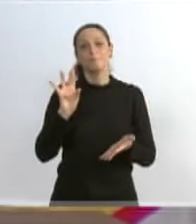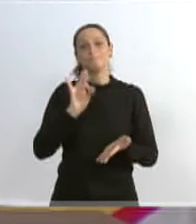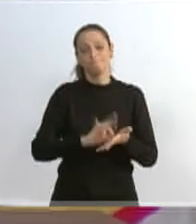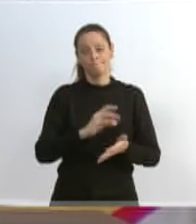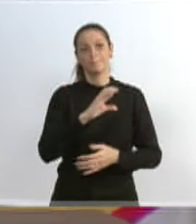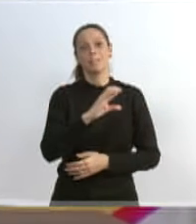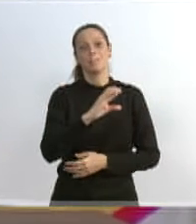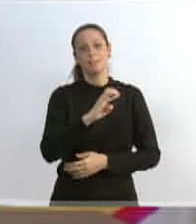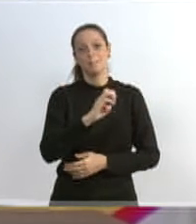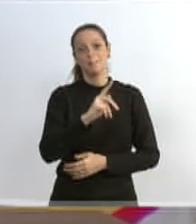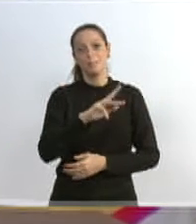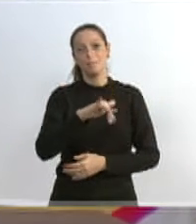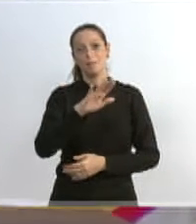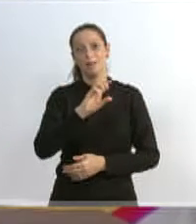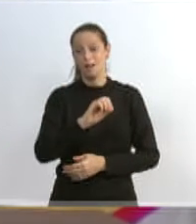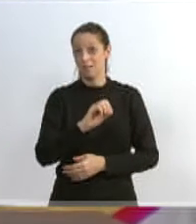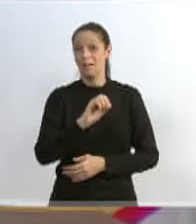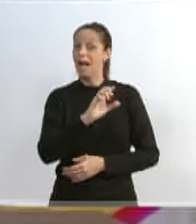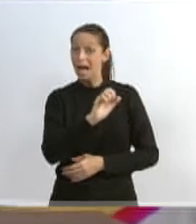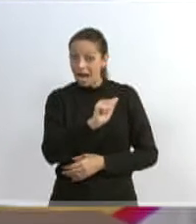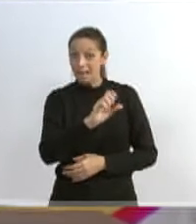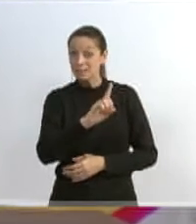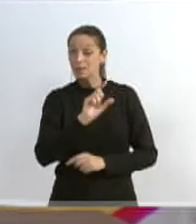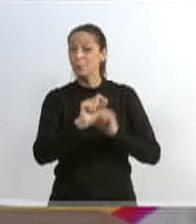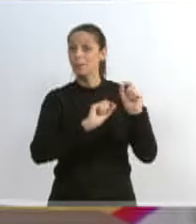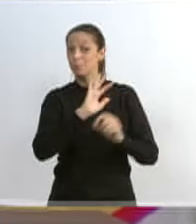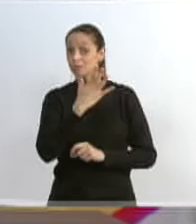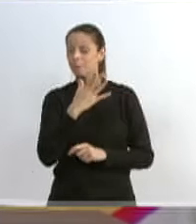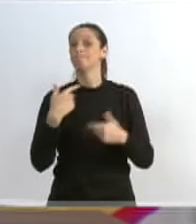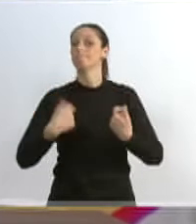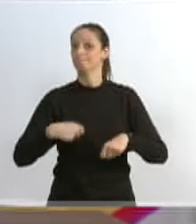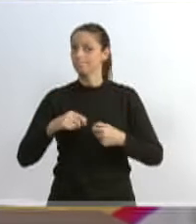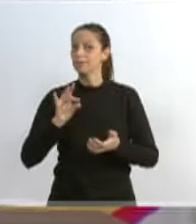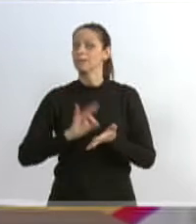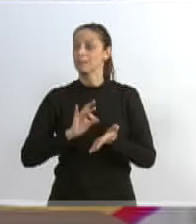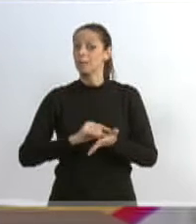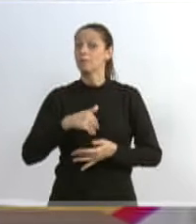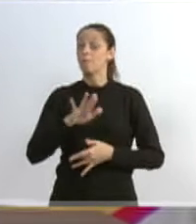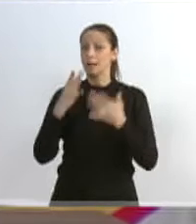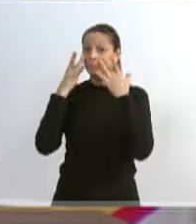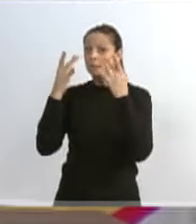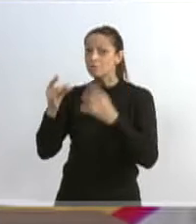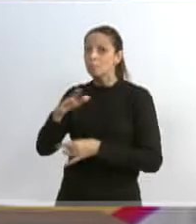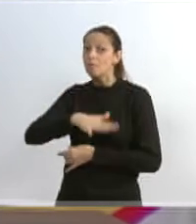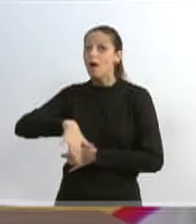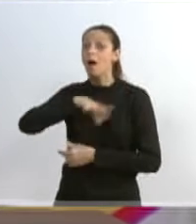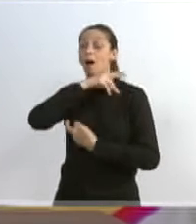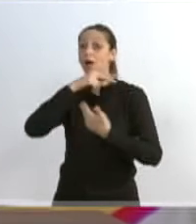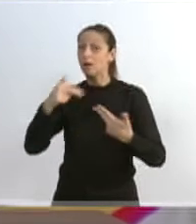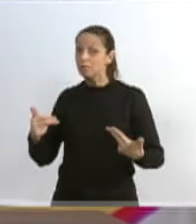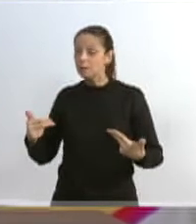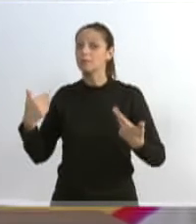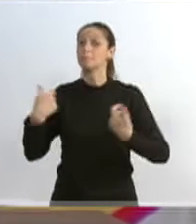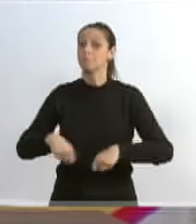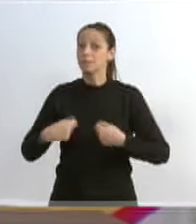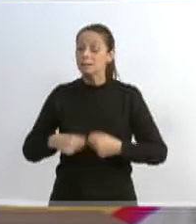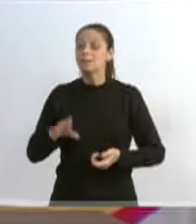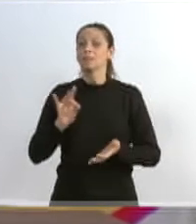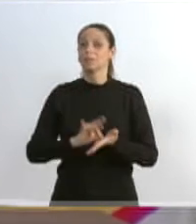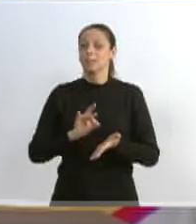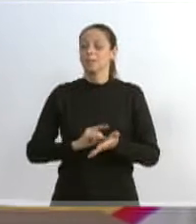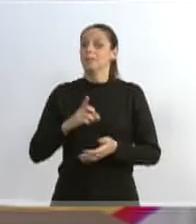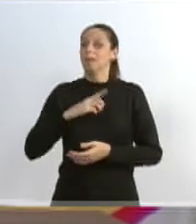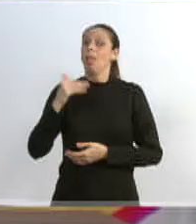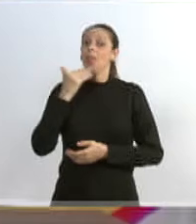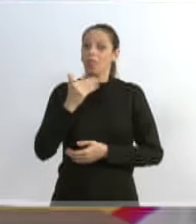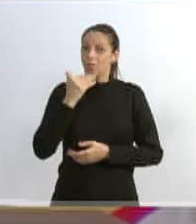a repercussão foi extremamente negativa precisamos de mais atenção para o bem estar animal temos muitos problemas e deficiências nessa